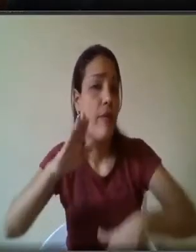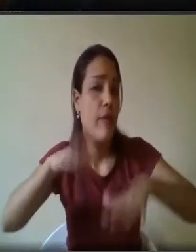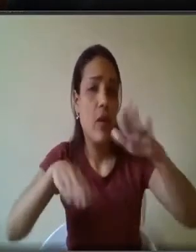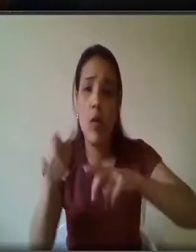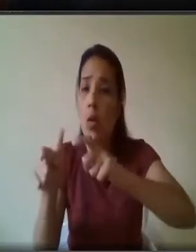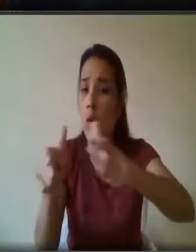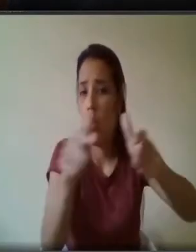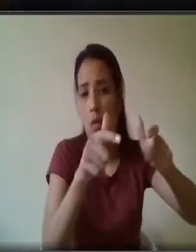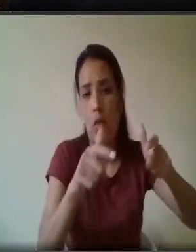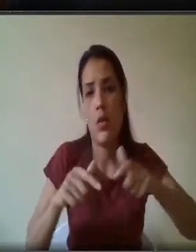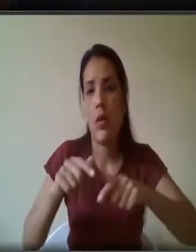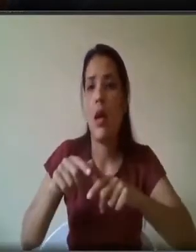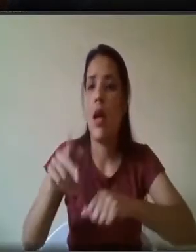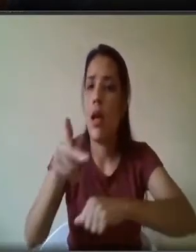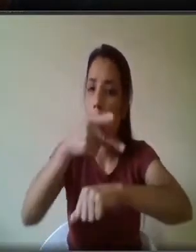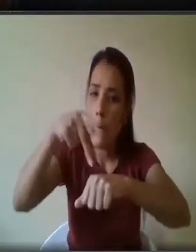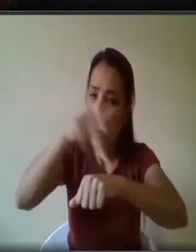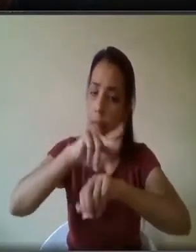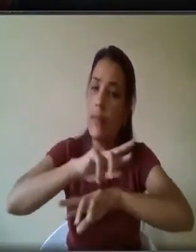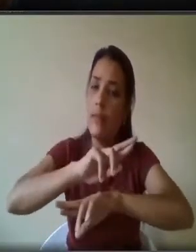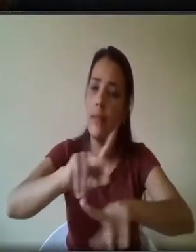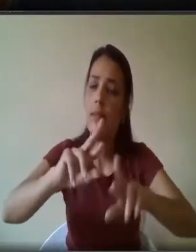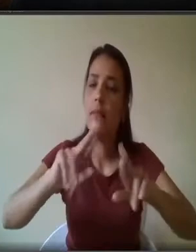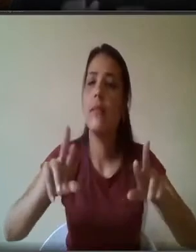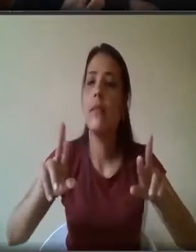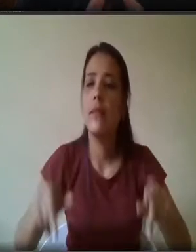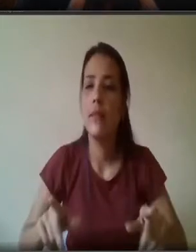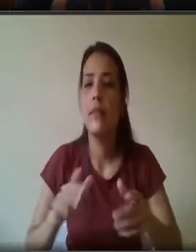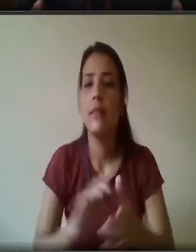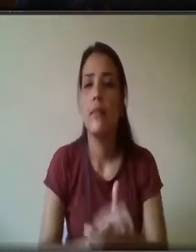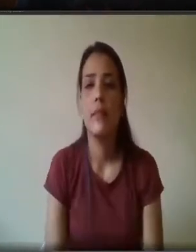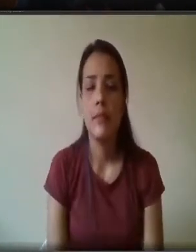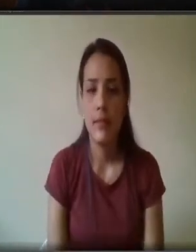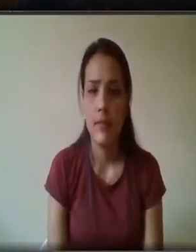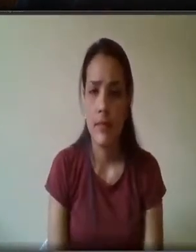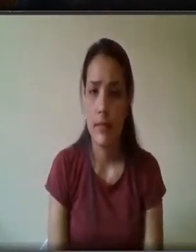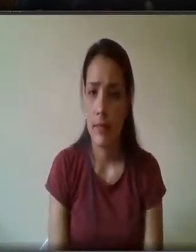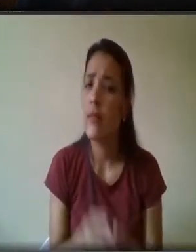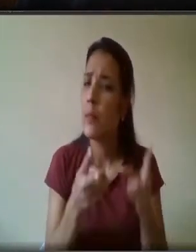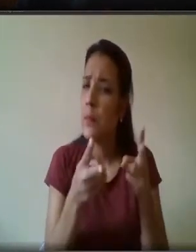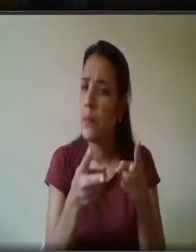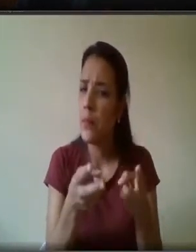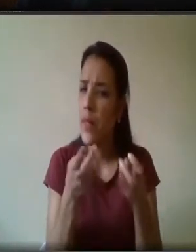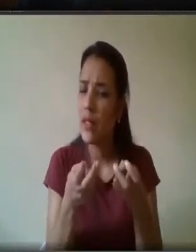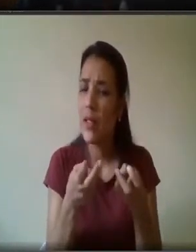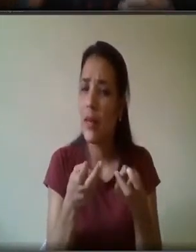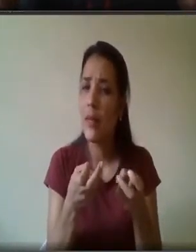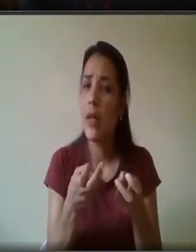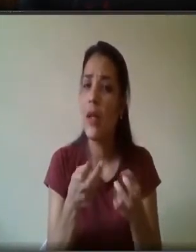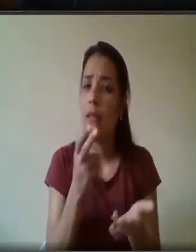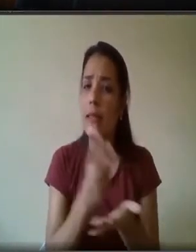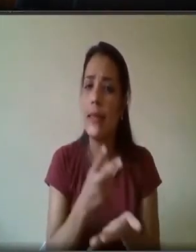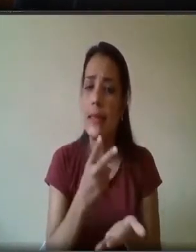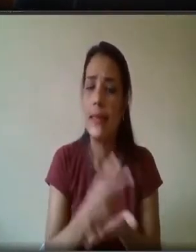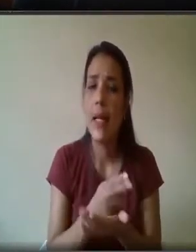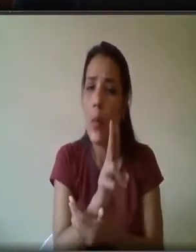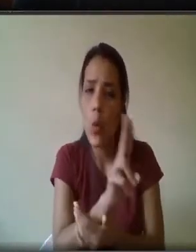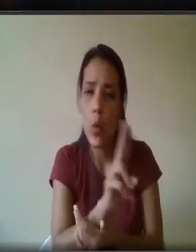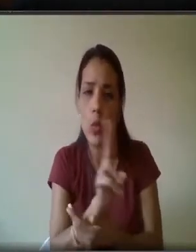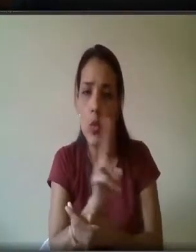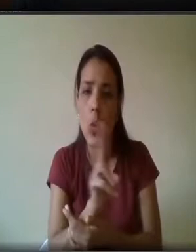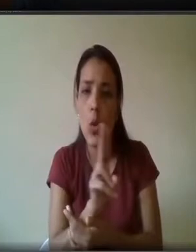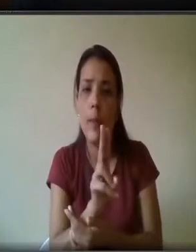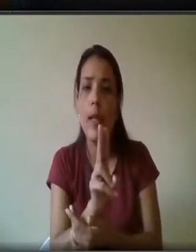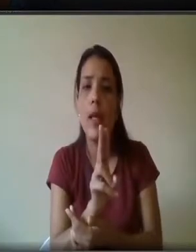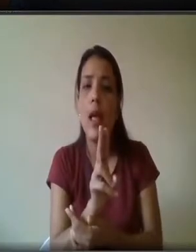Cáucaso, Balcãs, Cordilheira do Himalaia. Veja que é sempre uma pluralidade, tá? E esses que